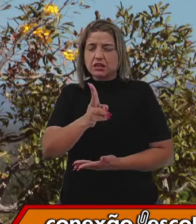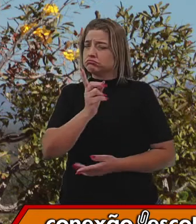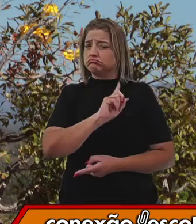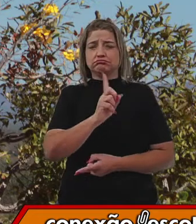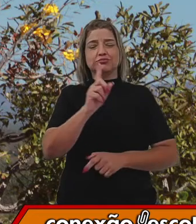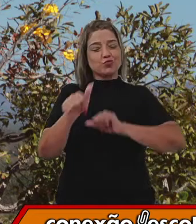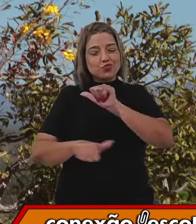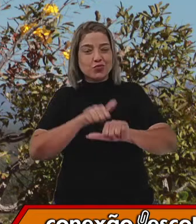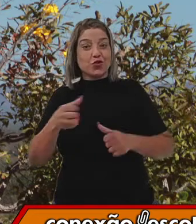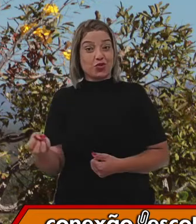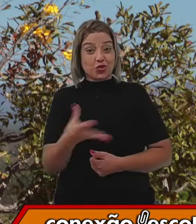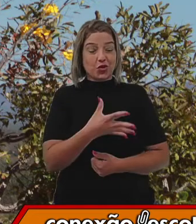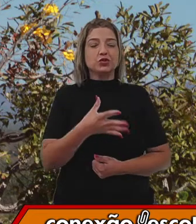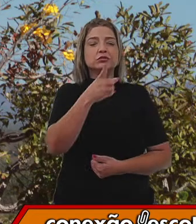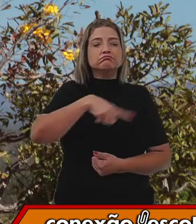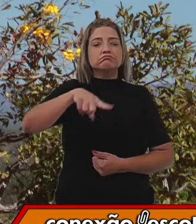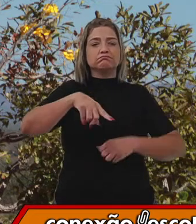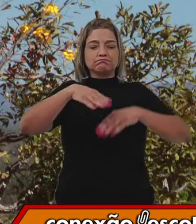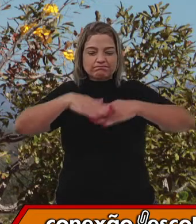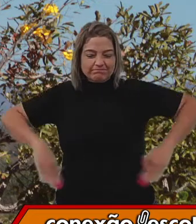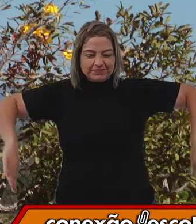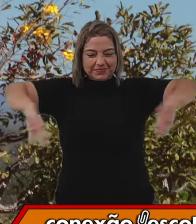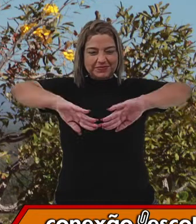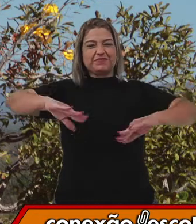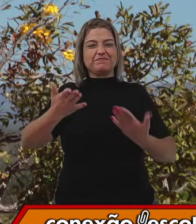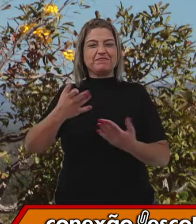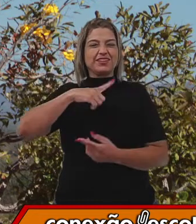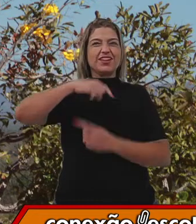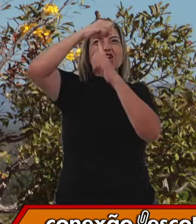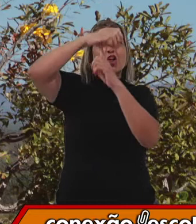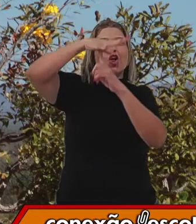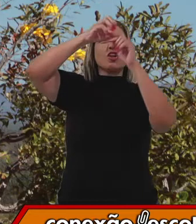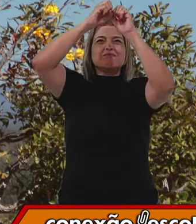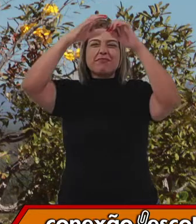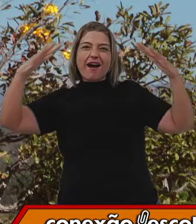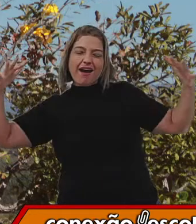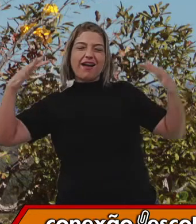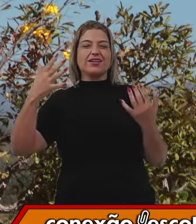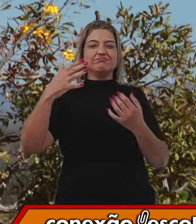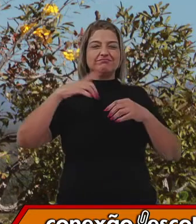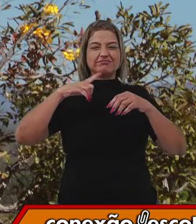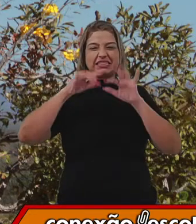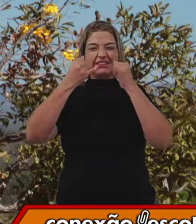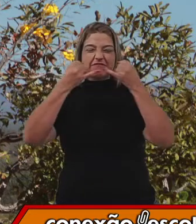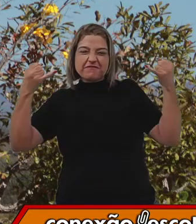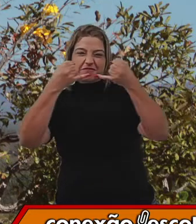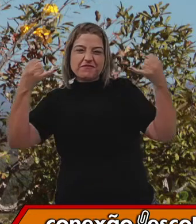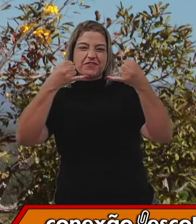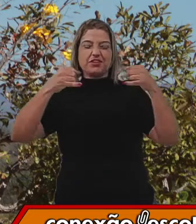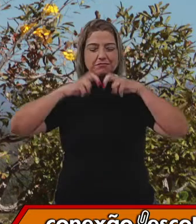espetáculos. Os panos de roda, lonas, folhas de zinco, arames farpados, arquibancadas de